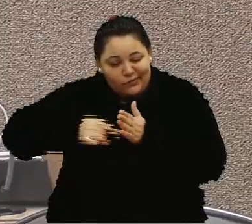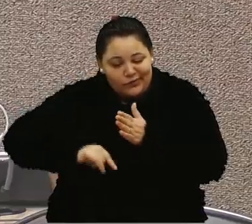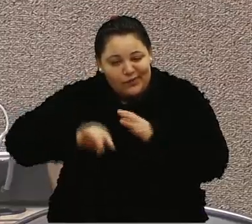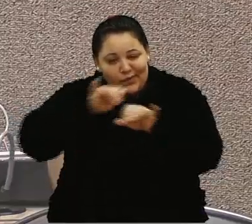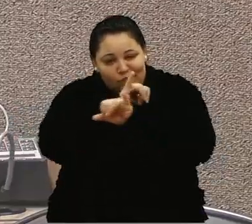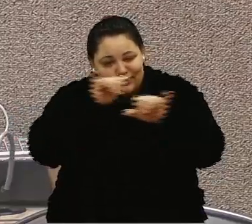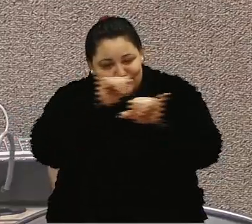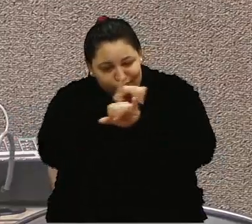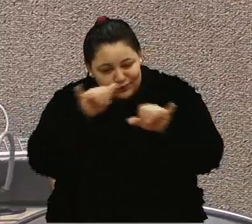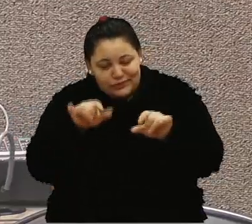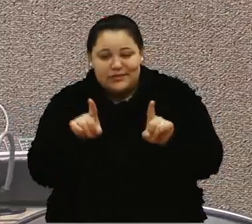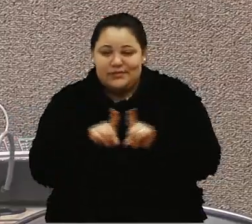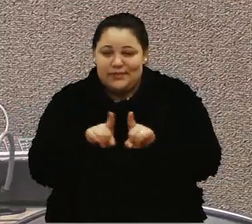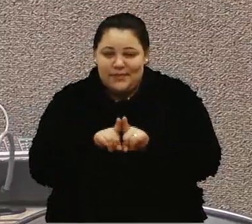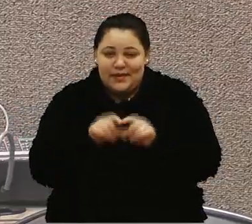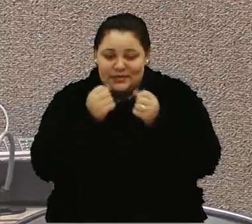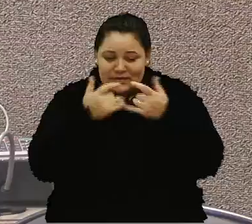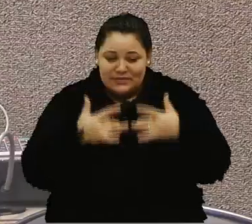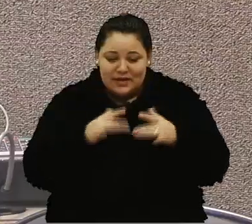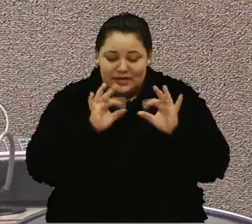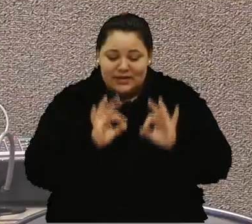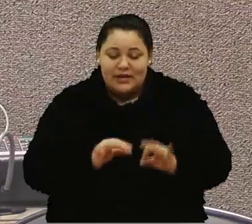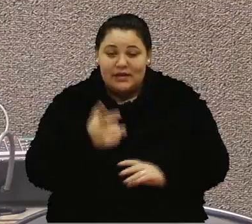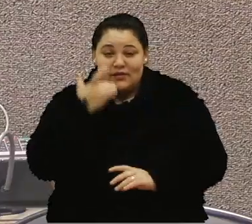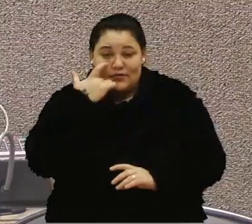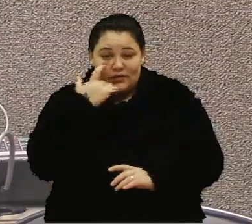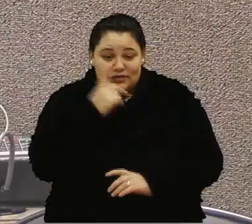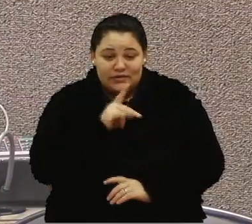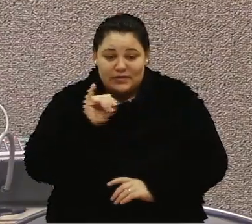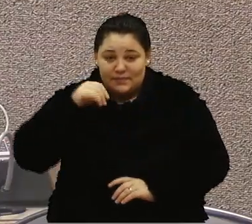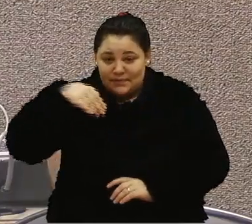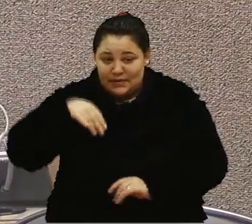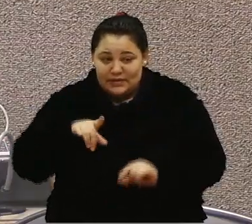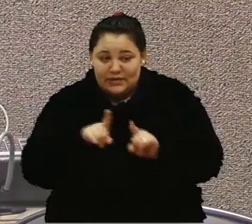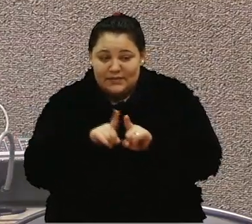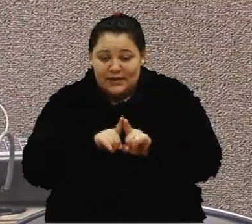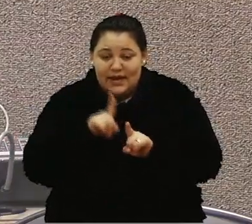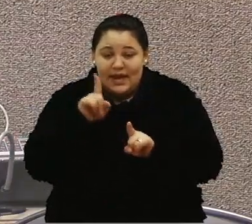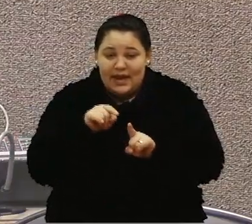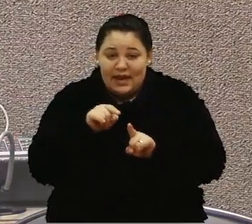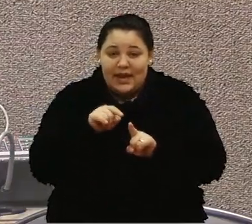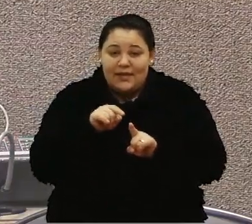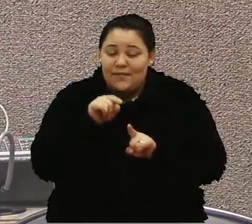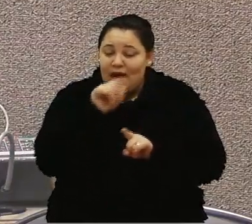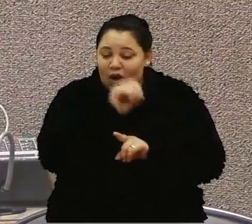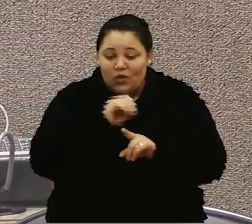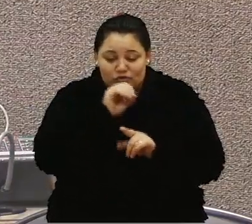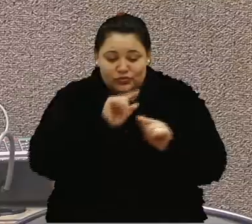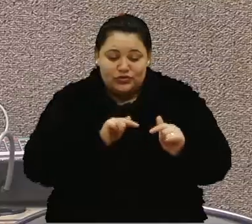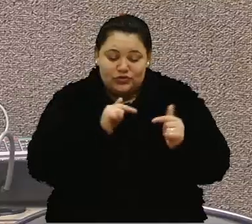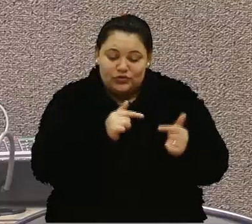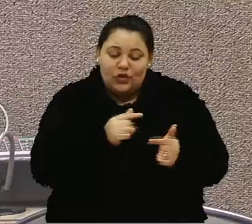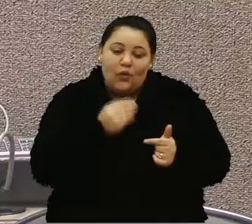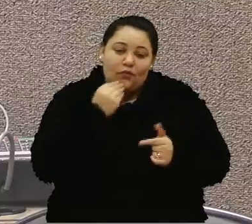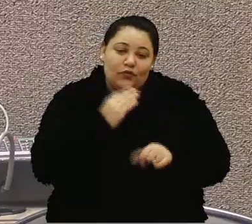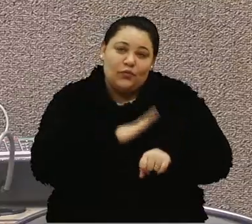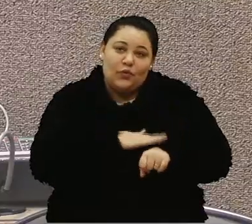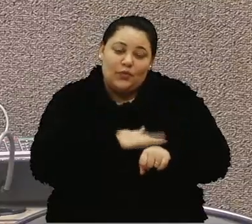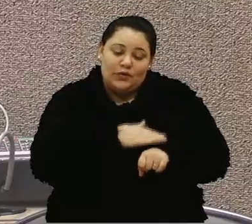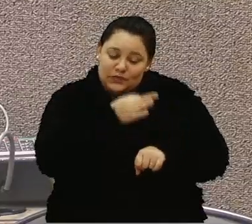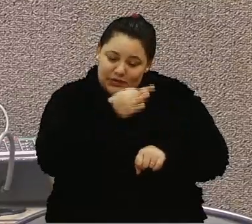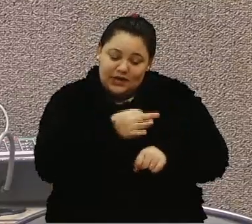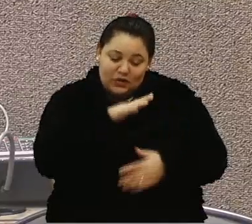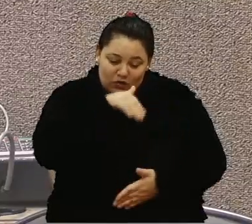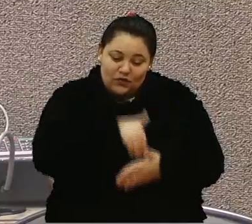informação. Então, vejo que por esse prisma do Primeira Infância Melhor é uma bela iniciativa. Por óbvio que no momento